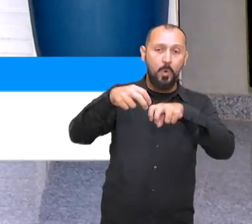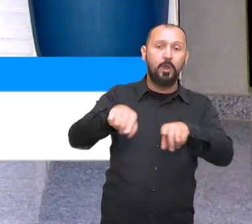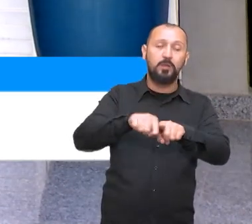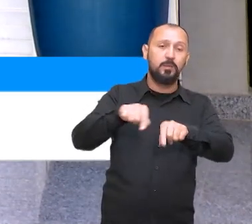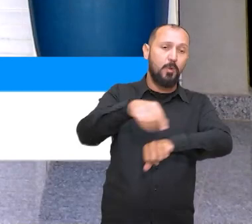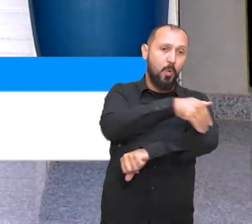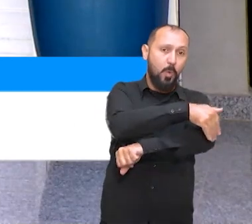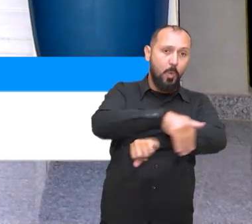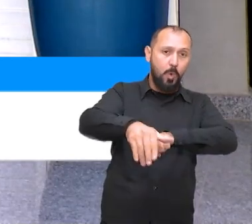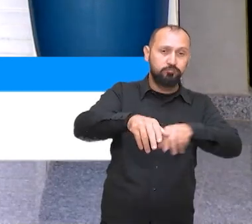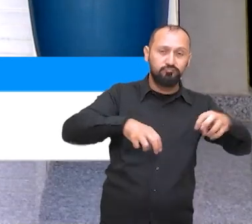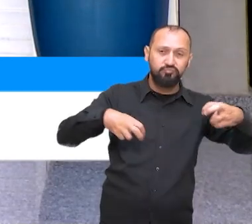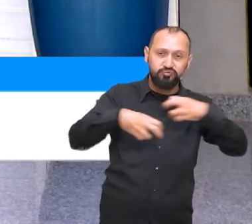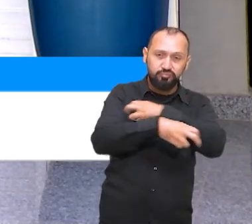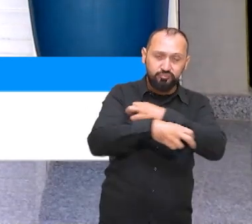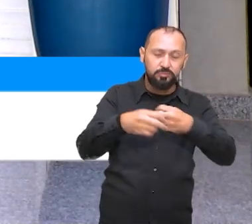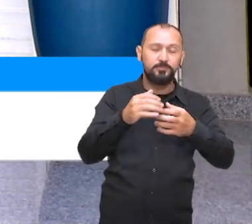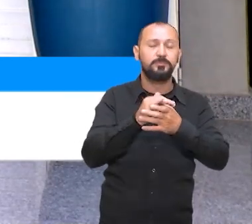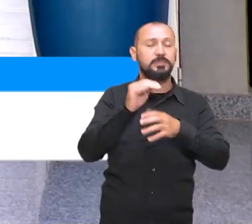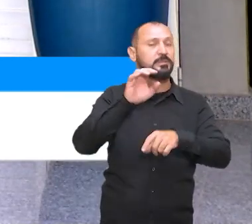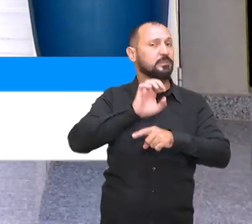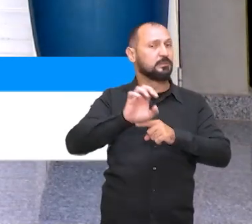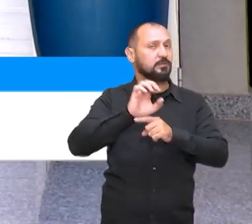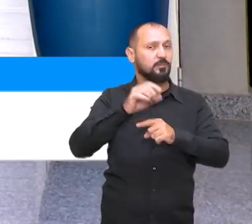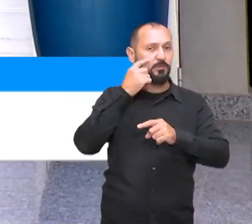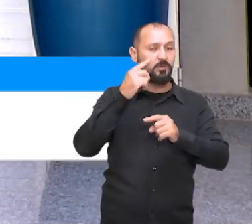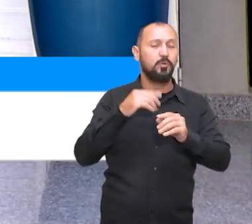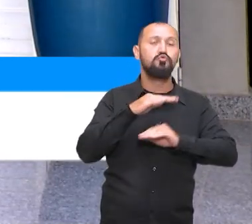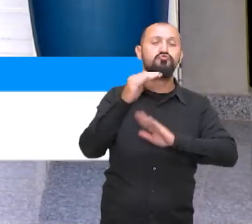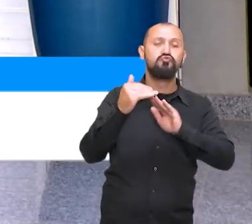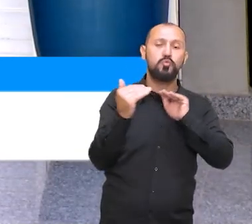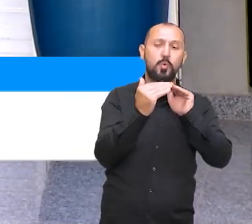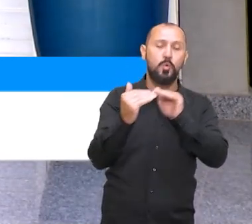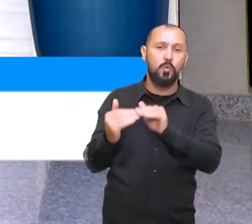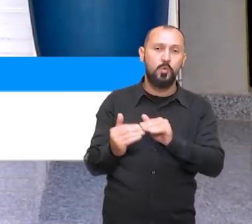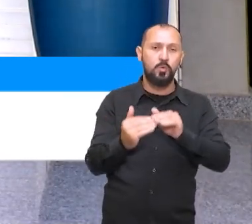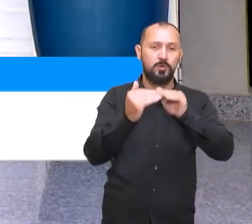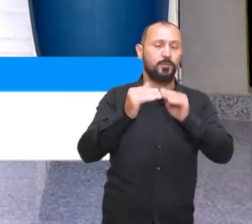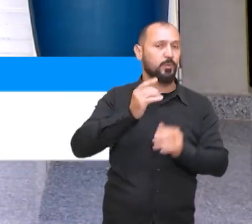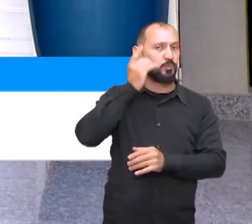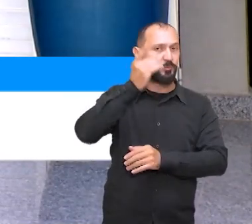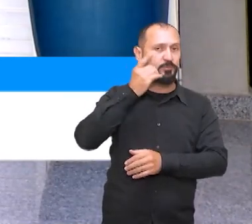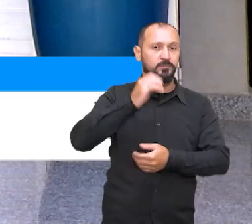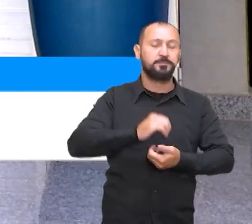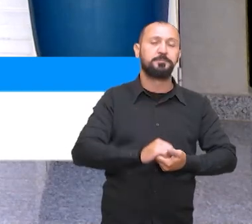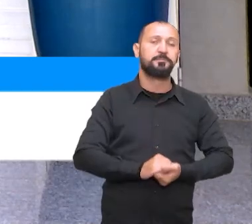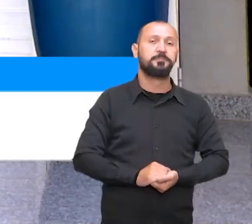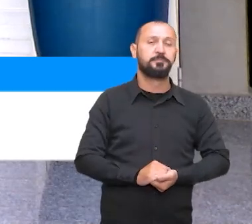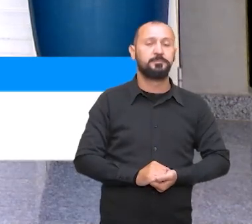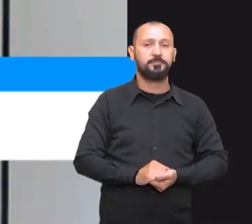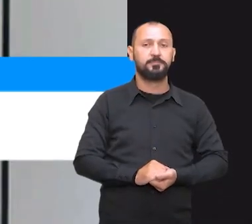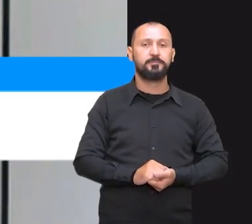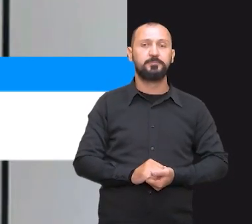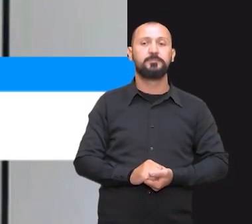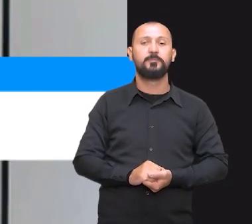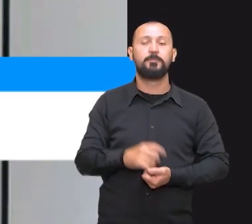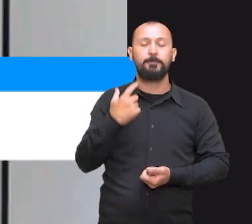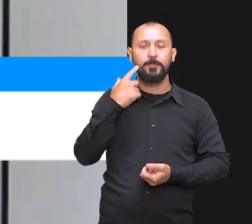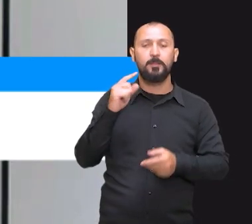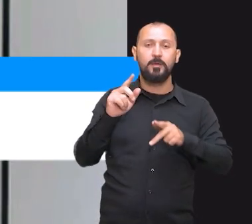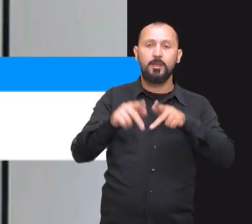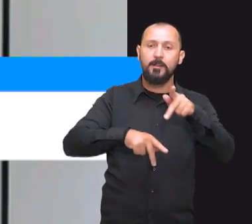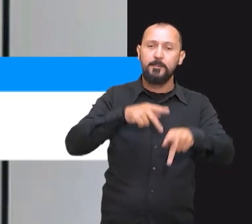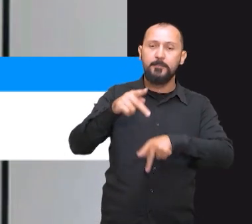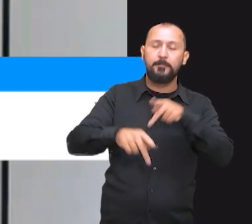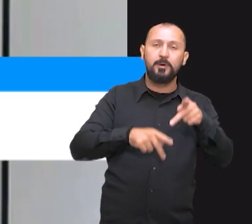nas rodovias estaduais. A matéria foi aprovada por unanimidade pelos parlamentares. Andar de bicicleta